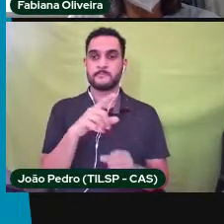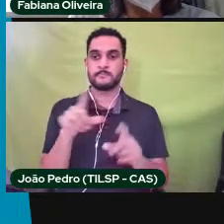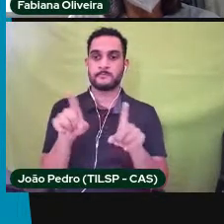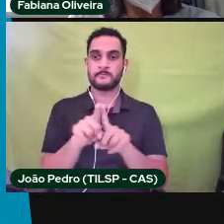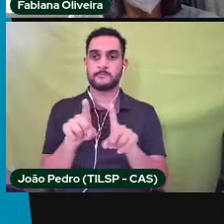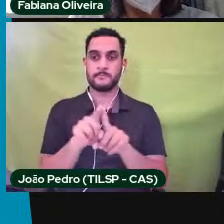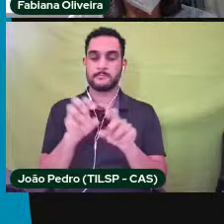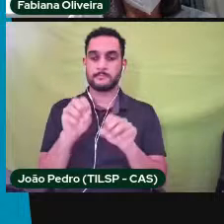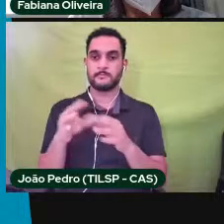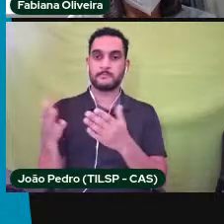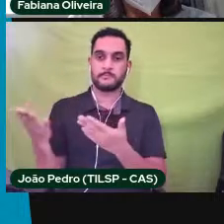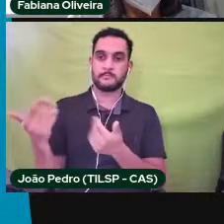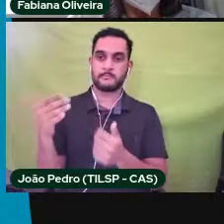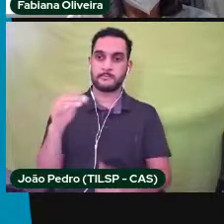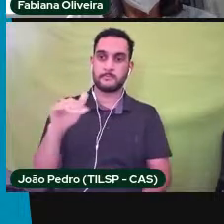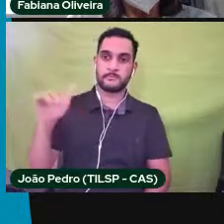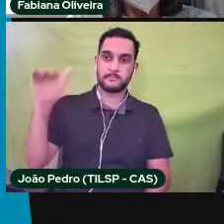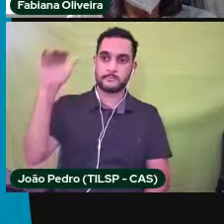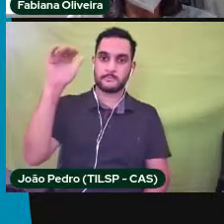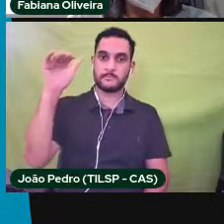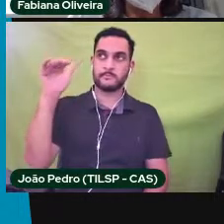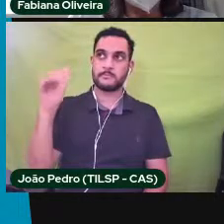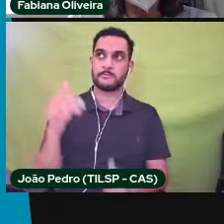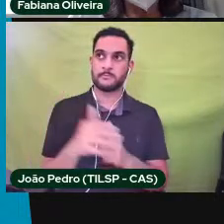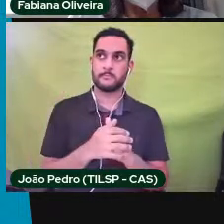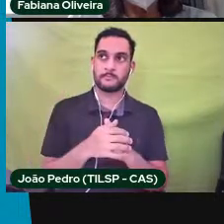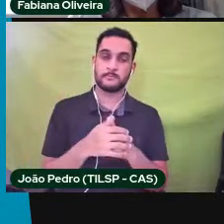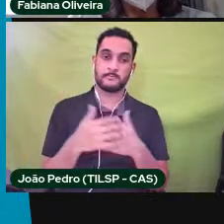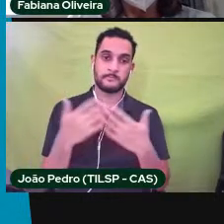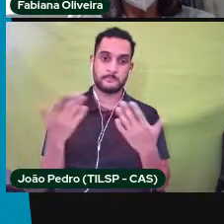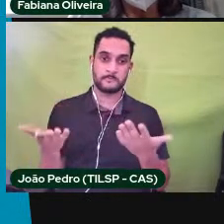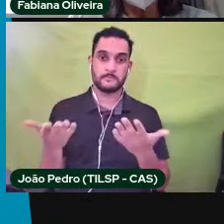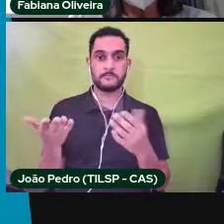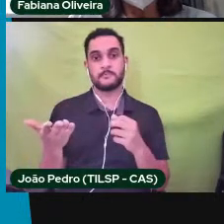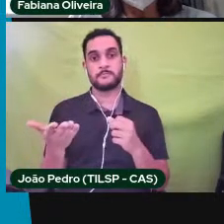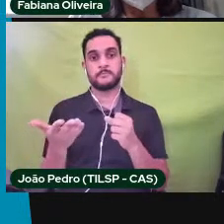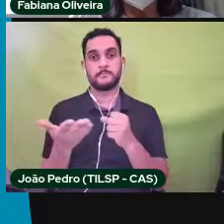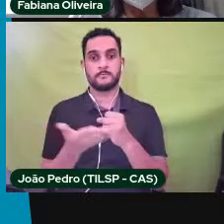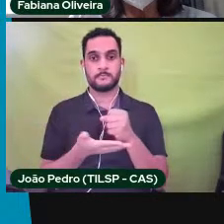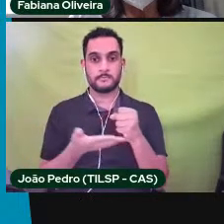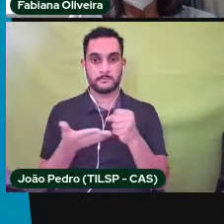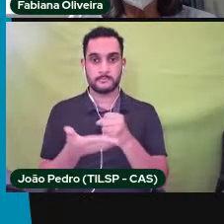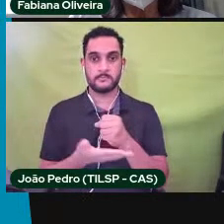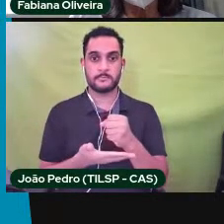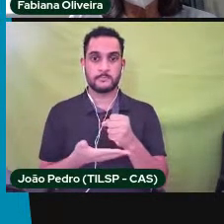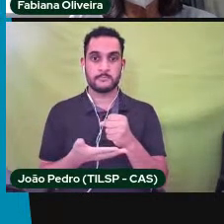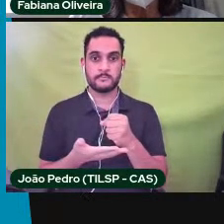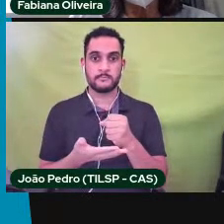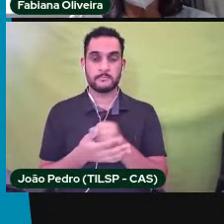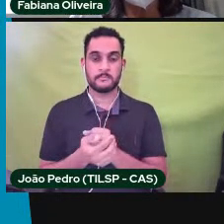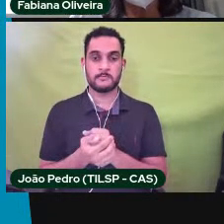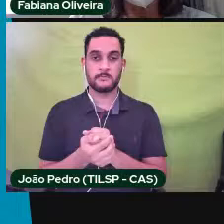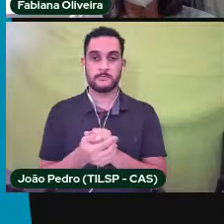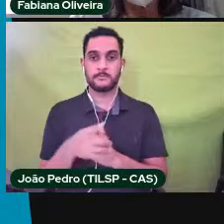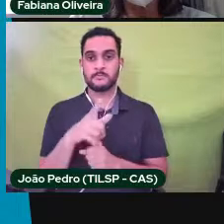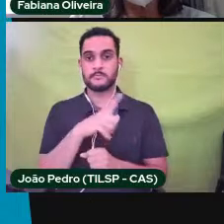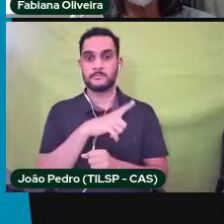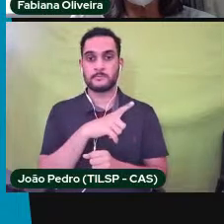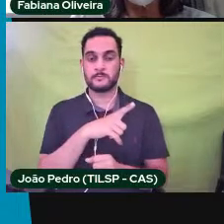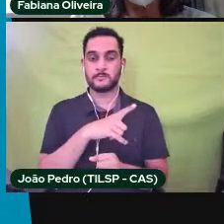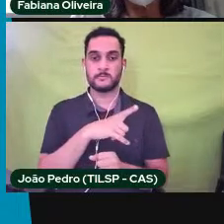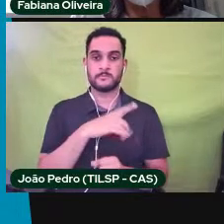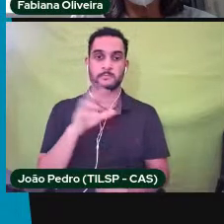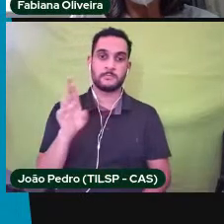educação especial. Então, nessa base, aqui nós temos a representação